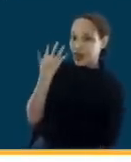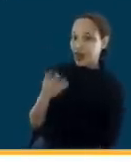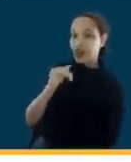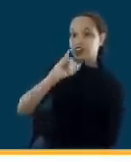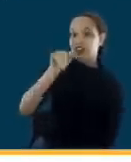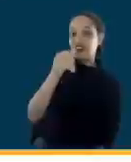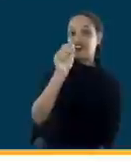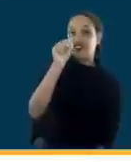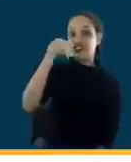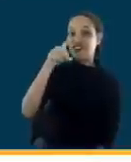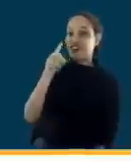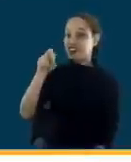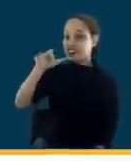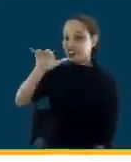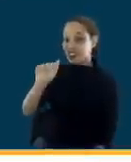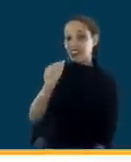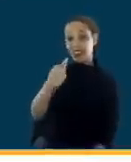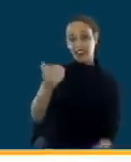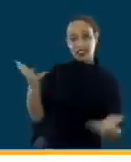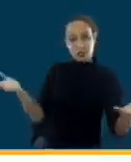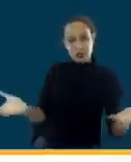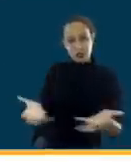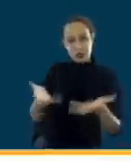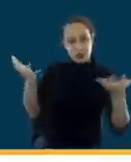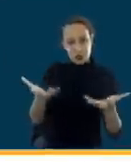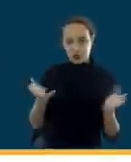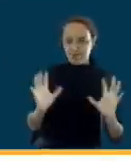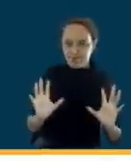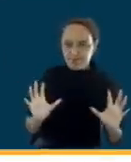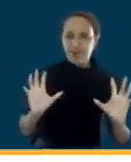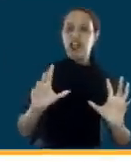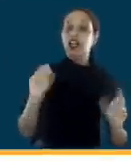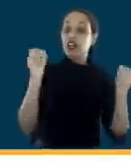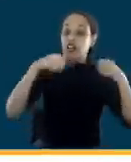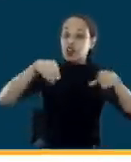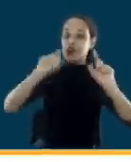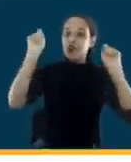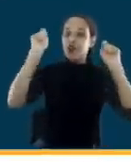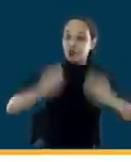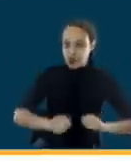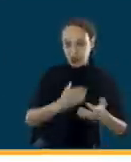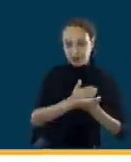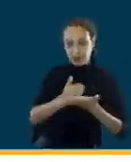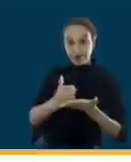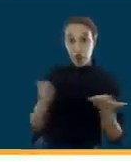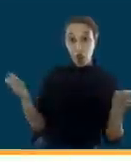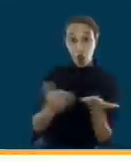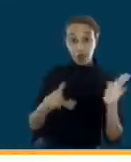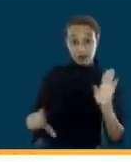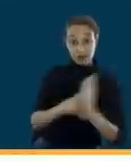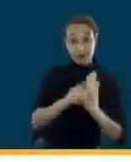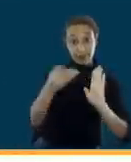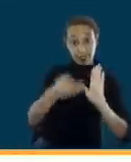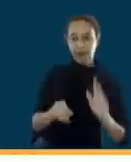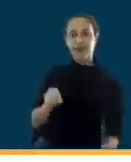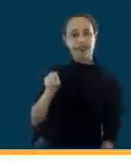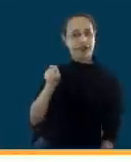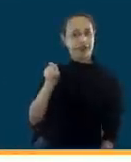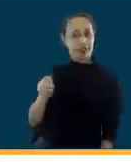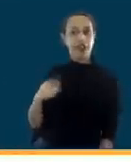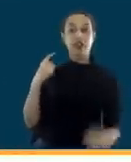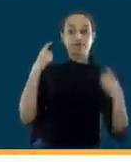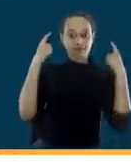uma grande incentivadora e motivadora para que nós tivéssemos essa iniciativa. Ela que é muito preocupada com o setor